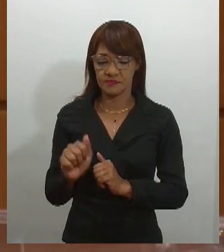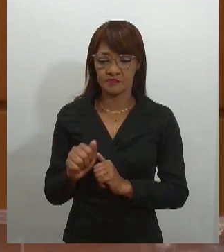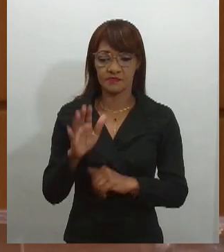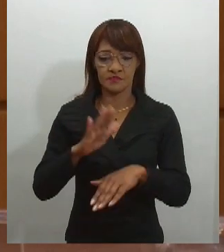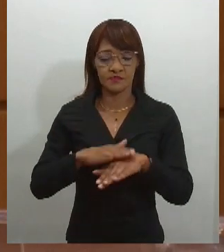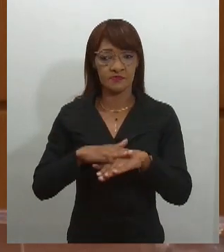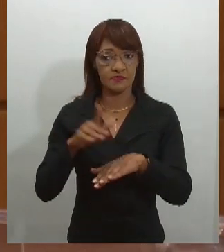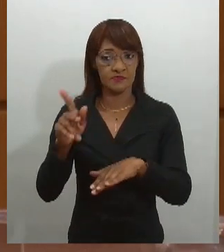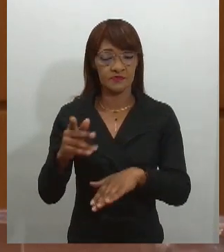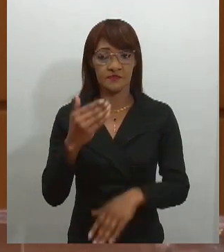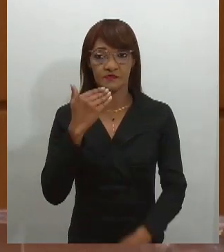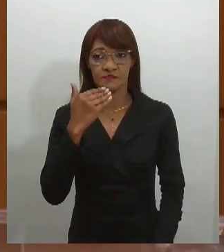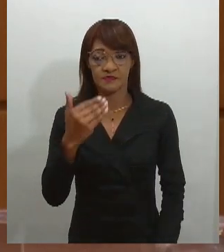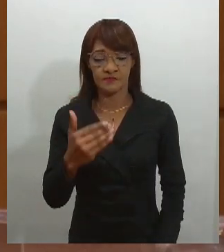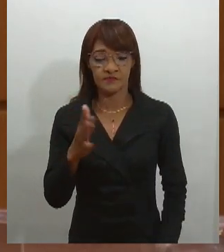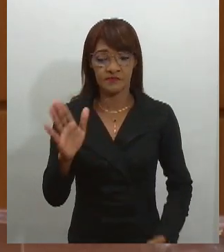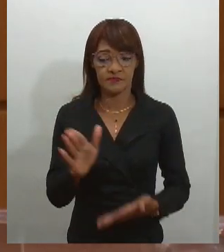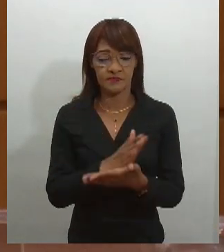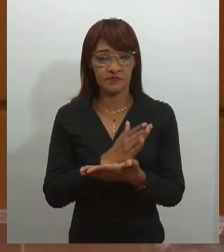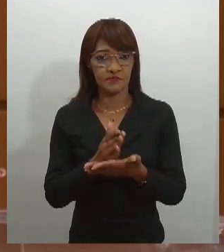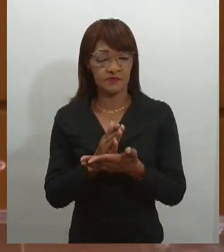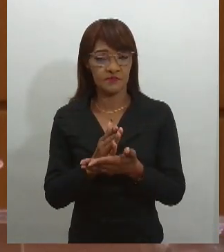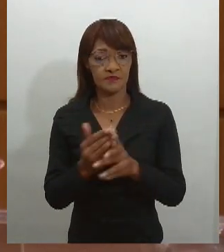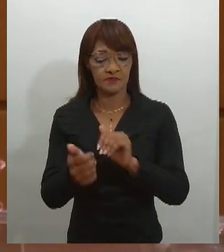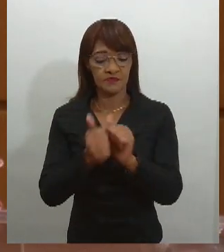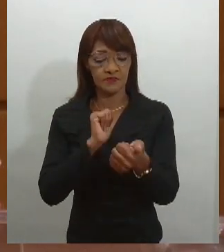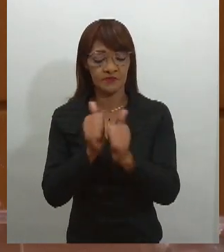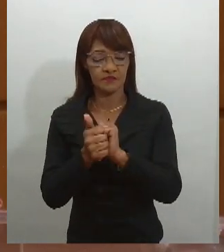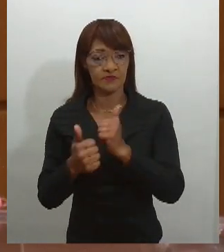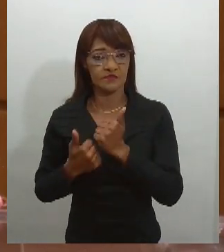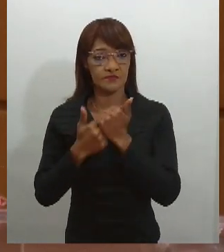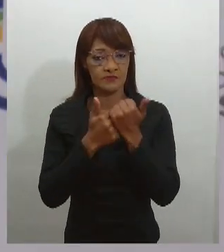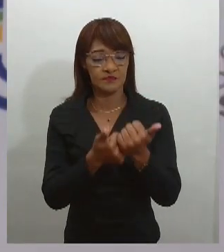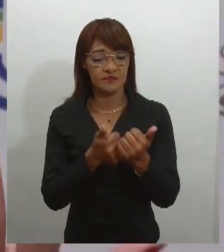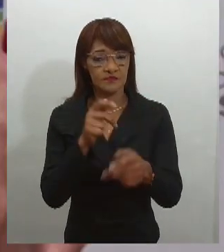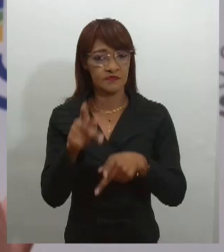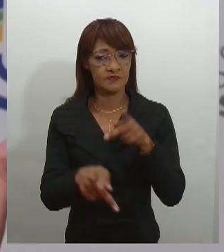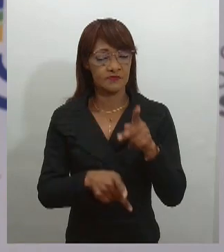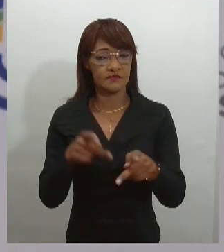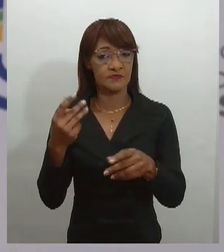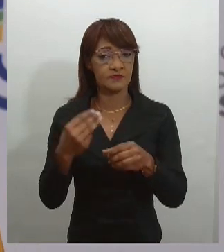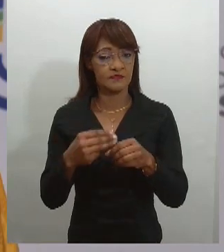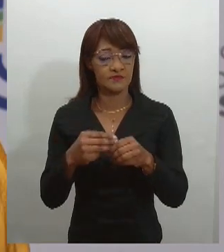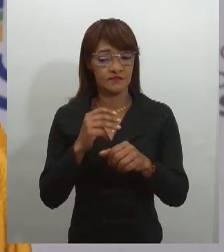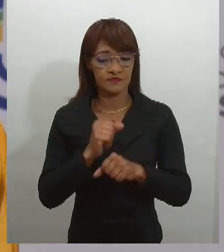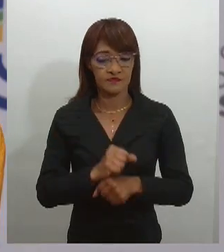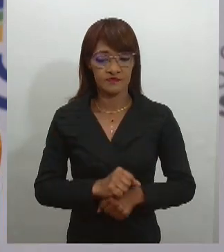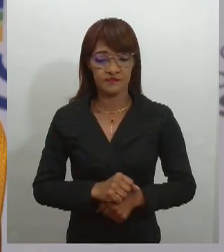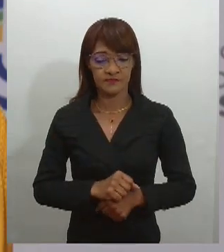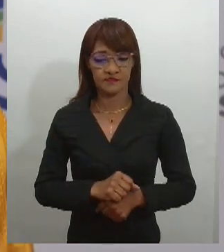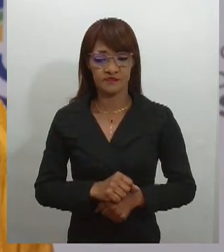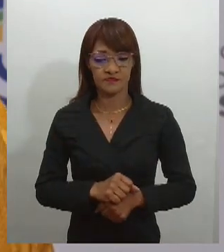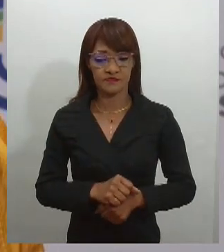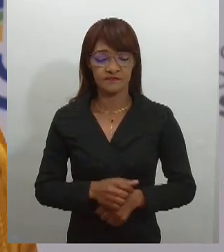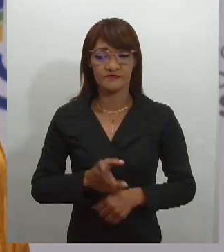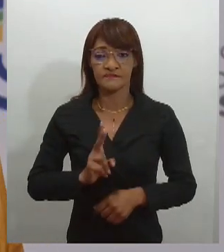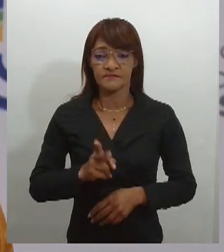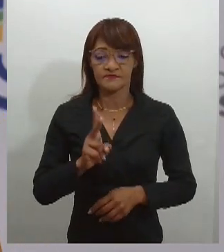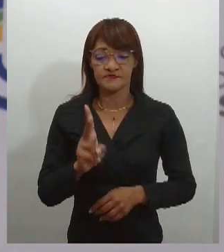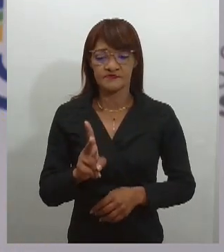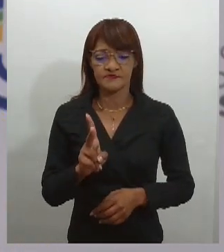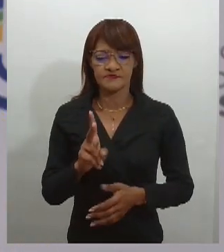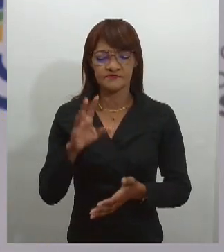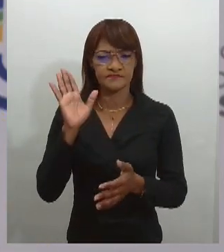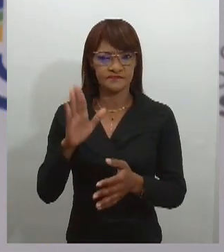algumas parcerias na área do esporte para a população daquele município. Desde o começo eu falava do centro, que só tem 4 meses, na